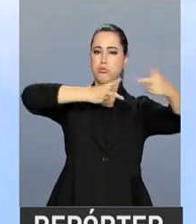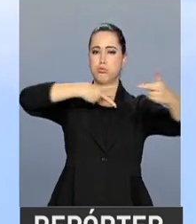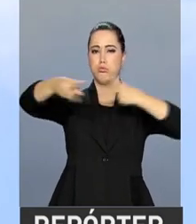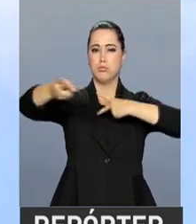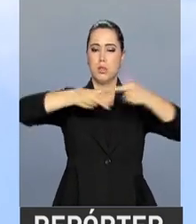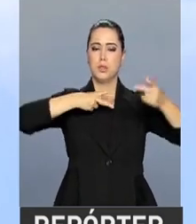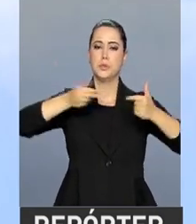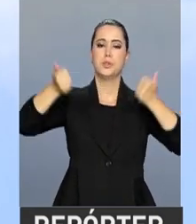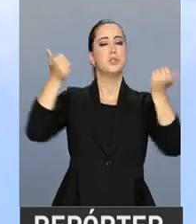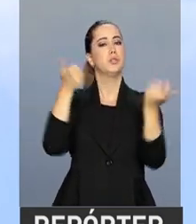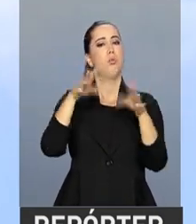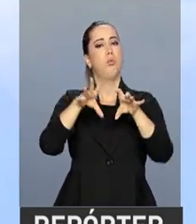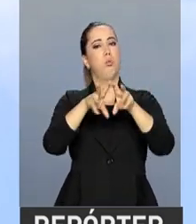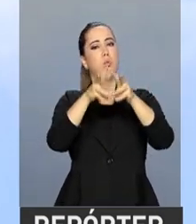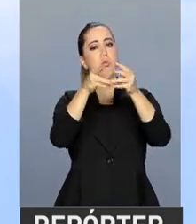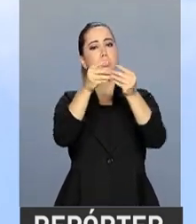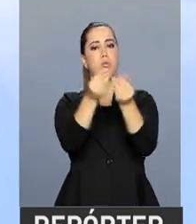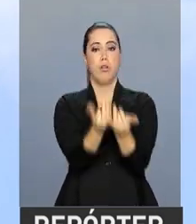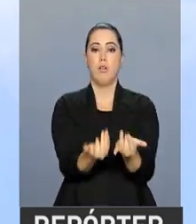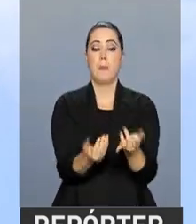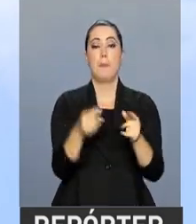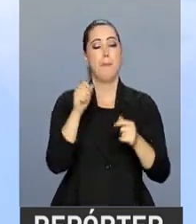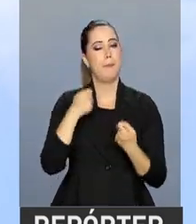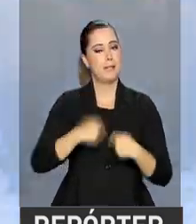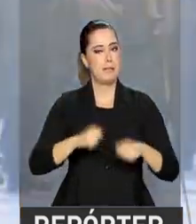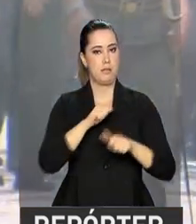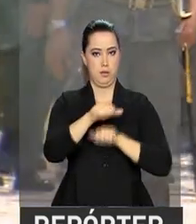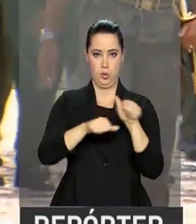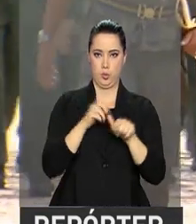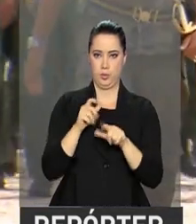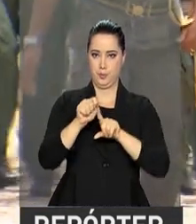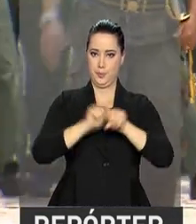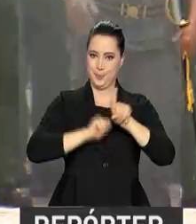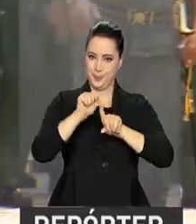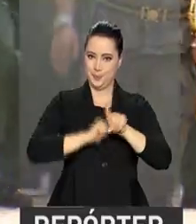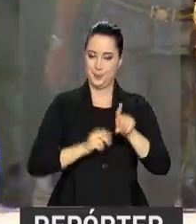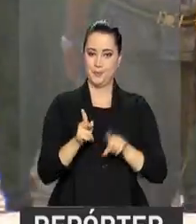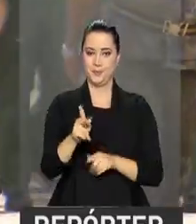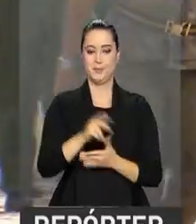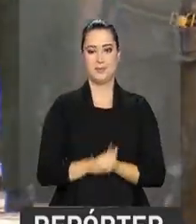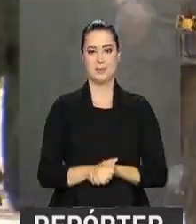isso, sofre desgastes e deve ser trocada todos os meses.